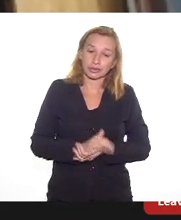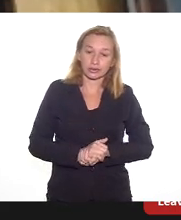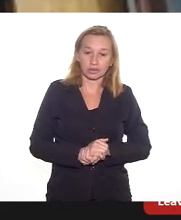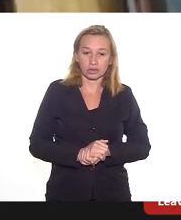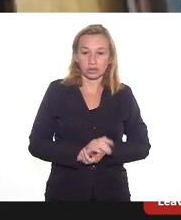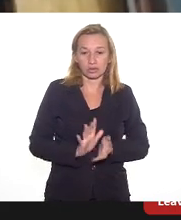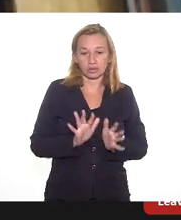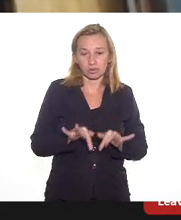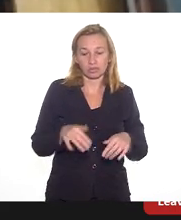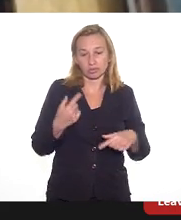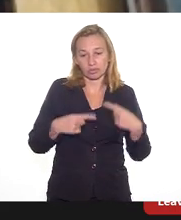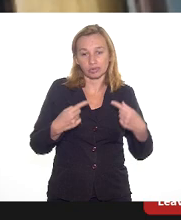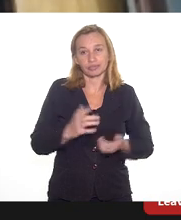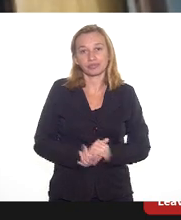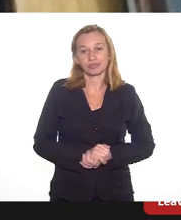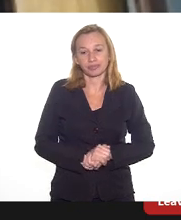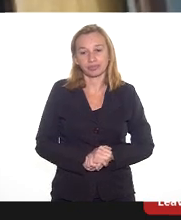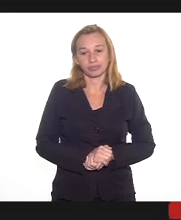na questão política.